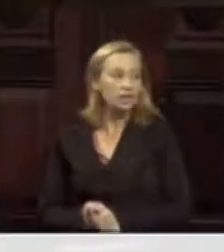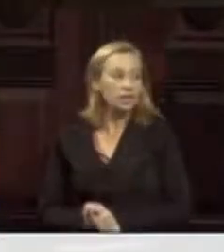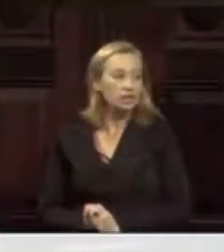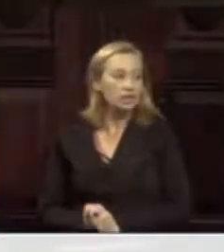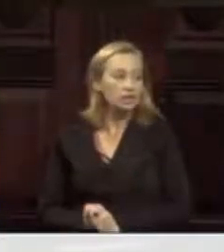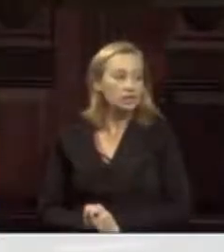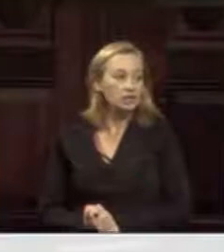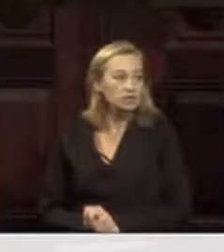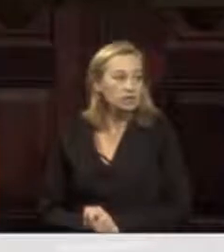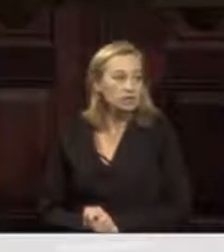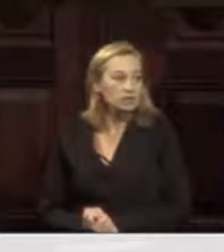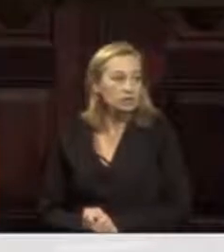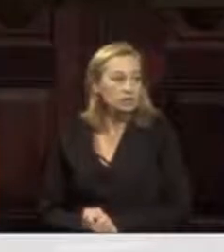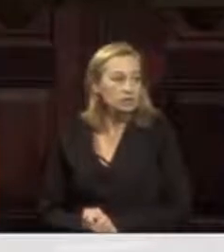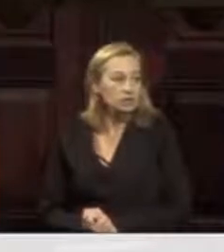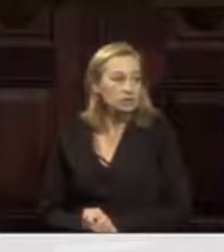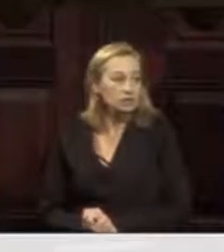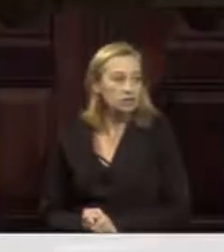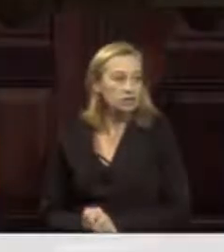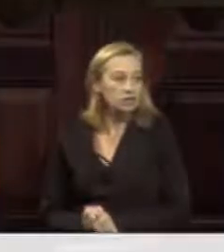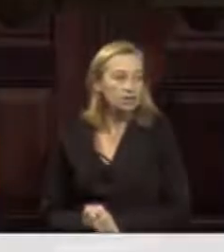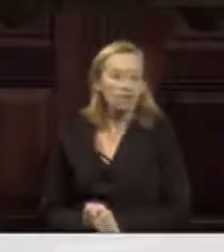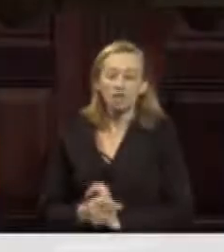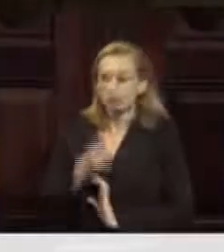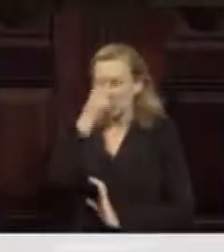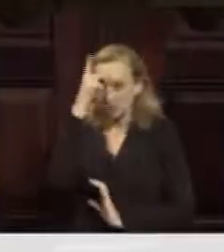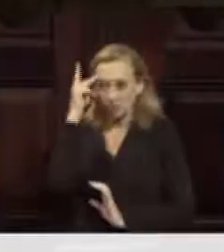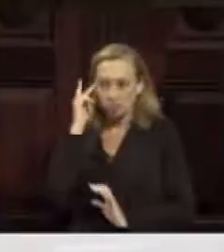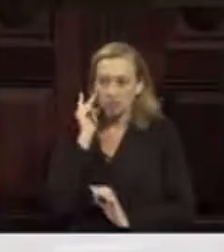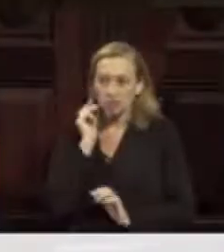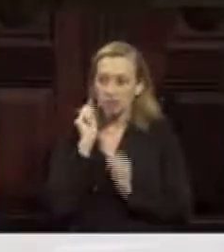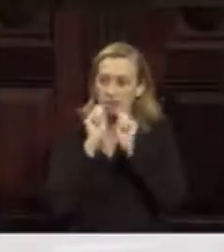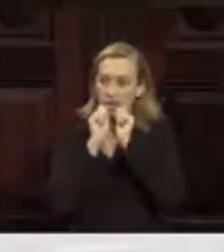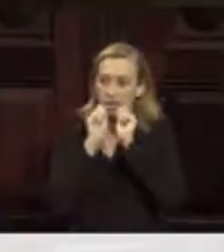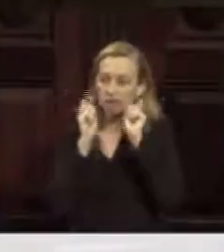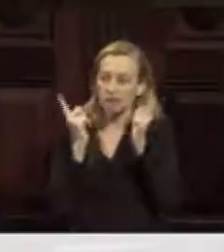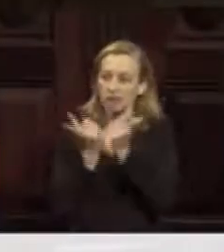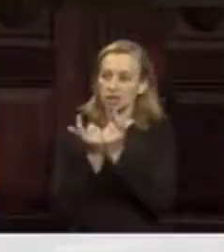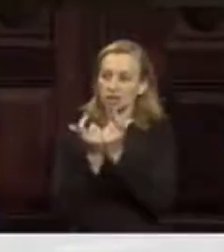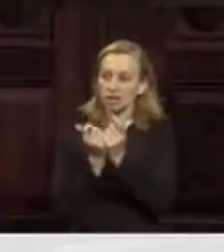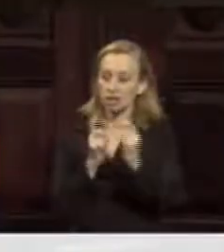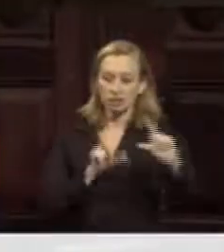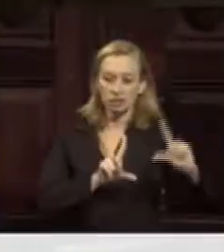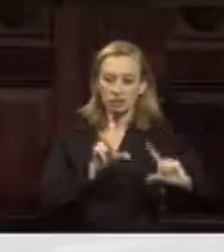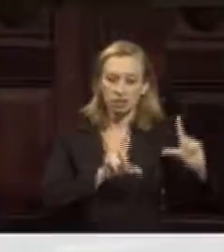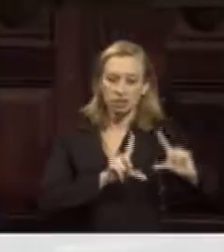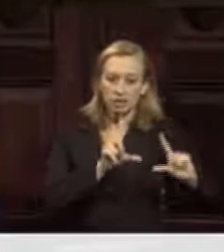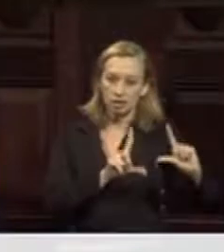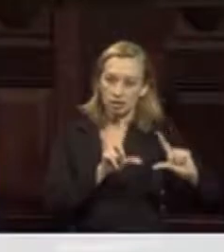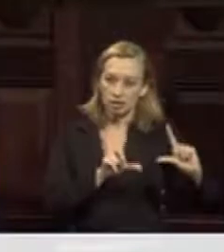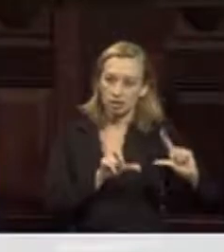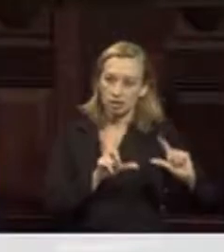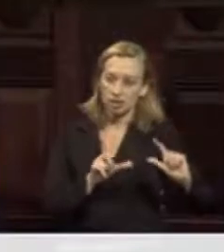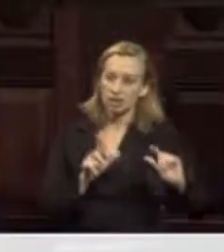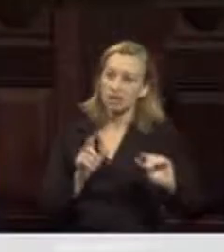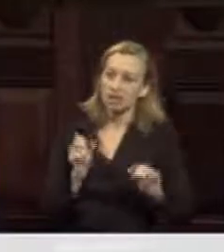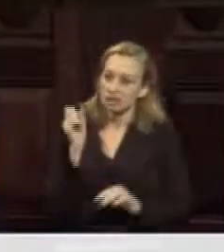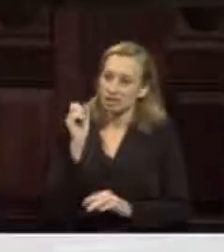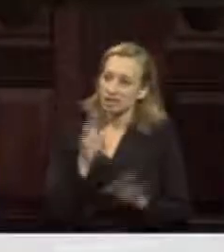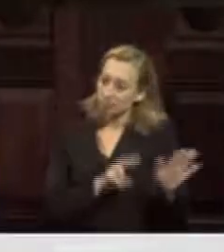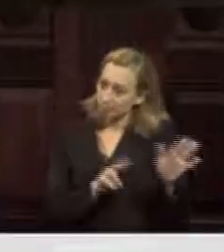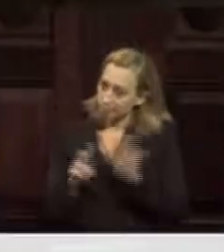nos assistem pela TV Alerj que essa foi uma semana muito difícil nesta casa. Tratamos